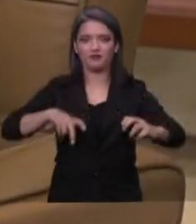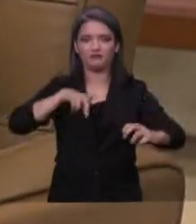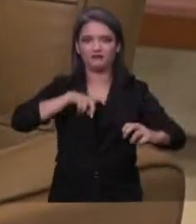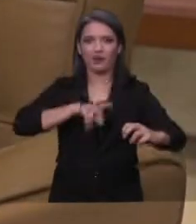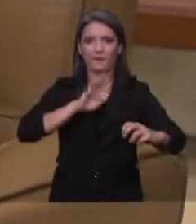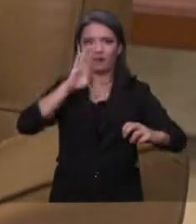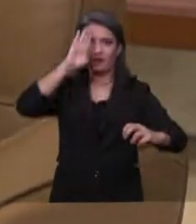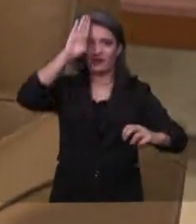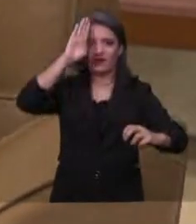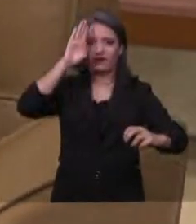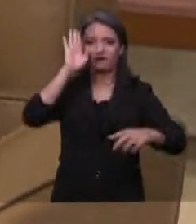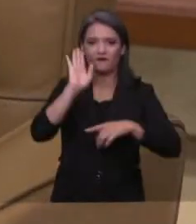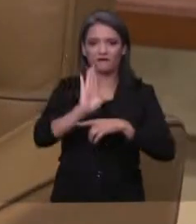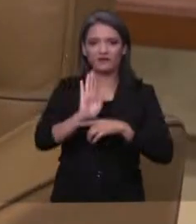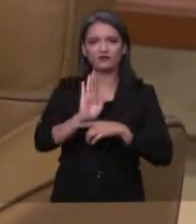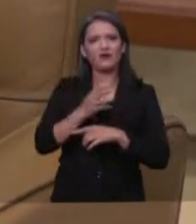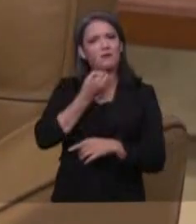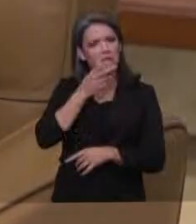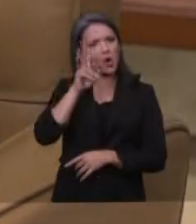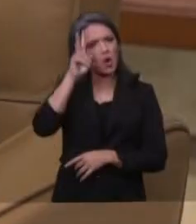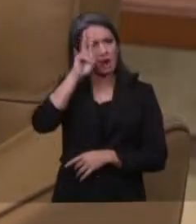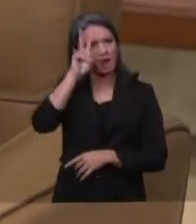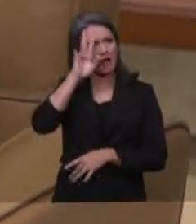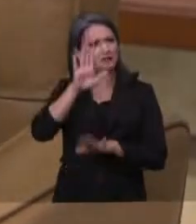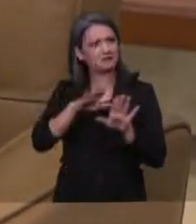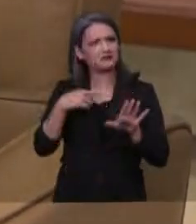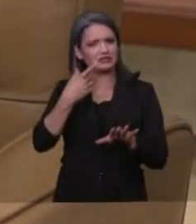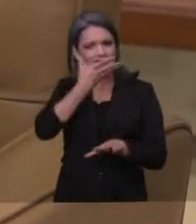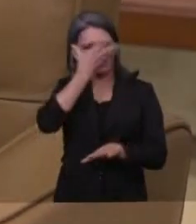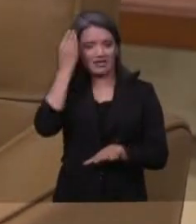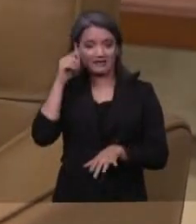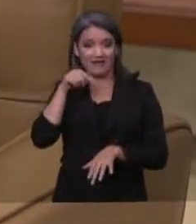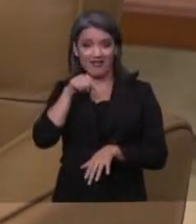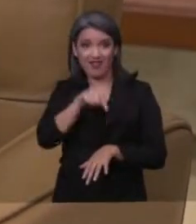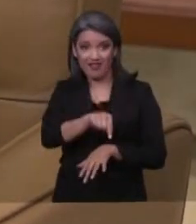disso, que a gente esquece. Gilmar Mendes, ministro do STF. Ali,